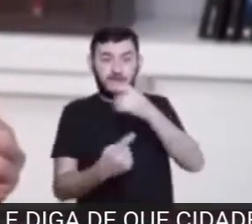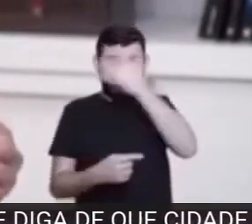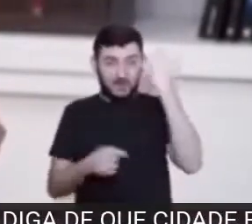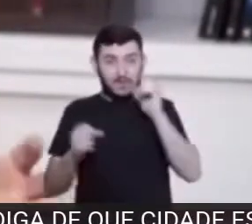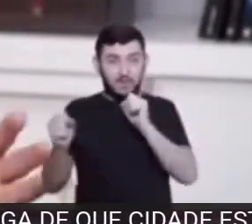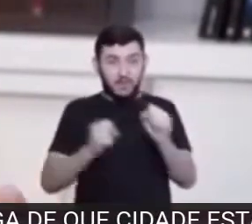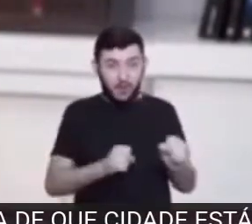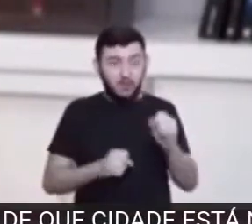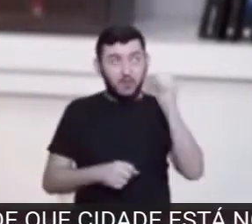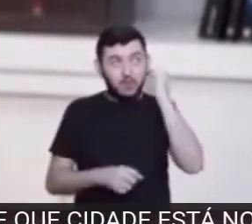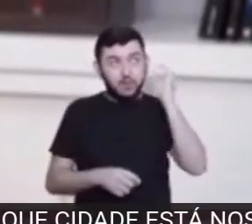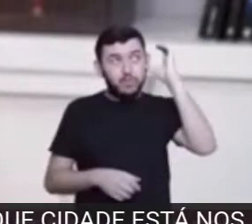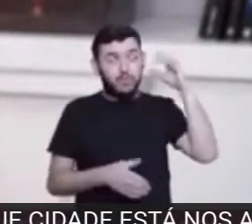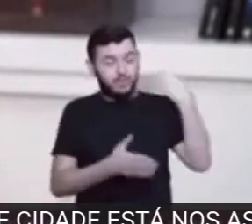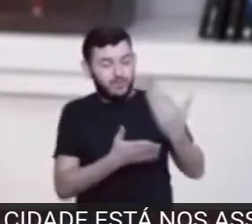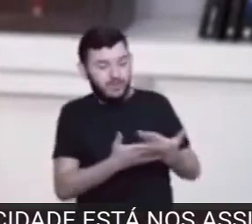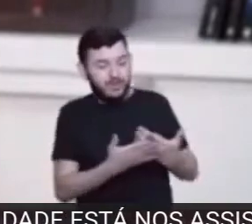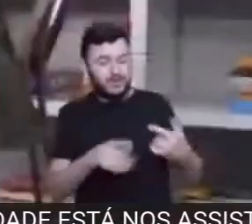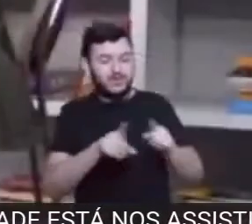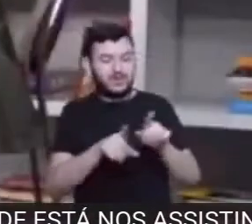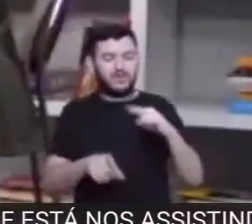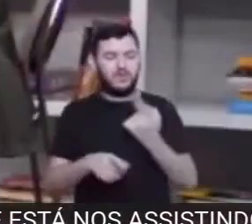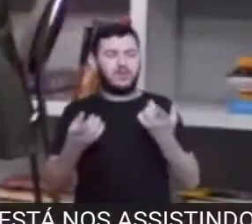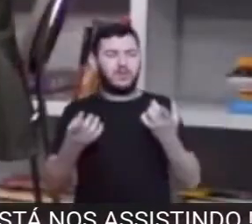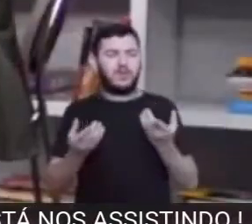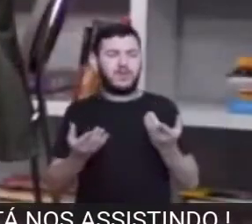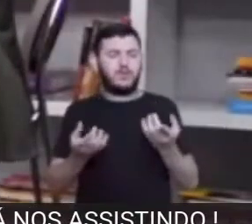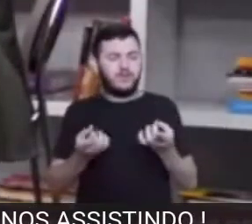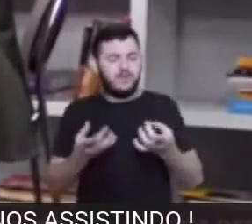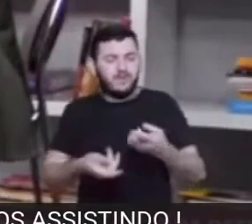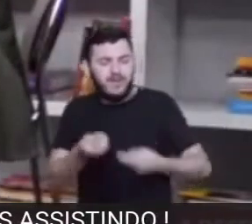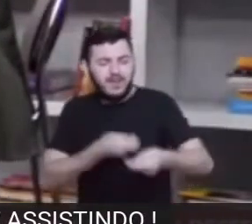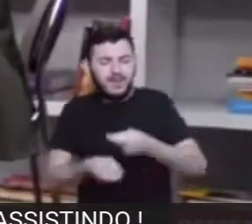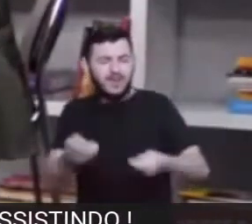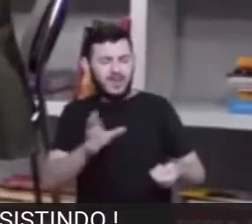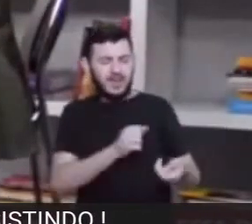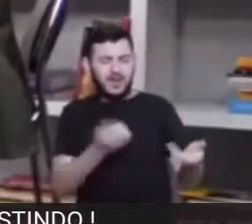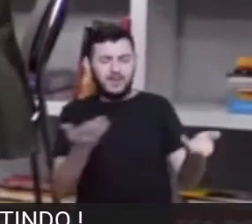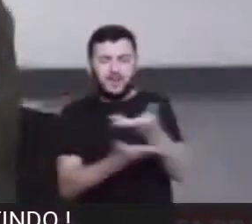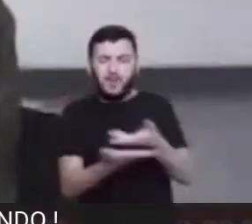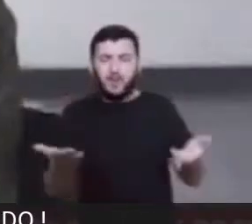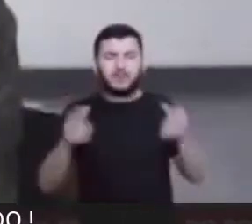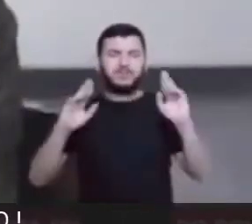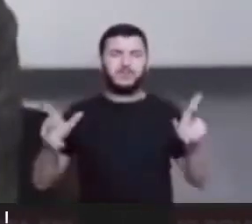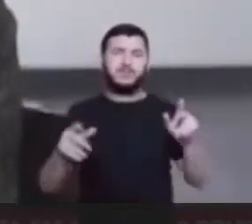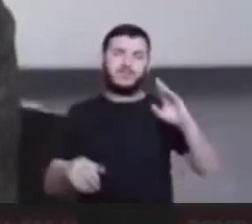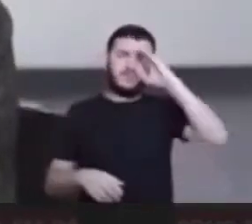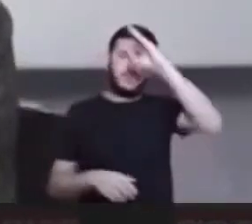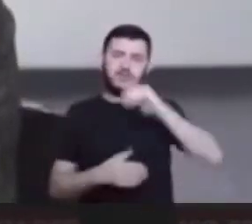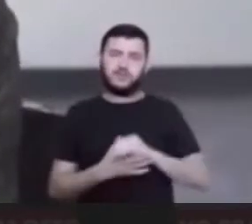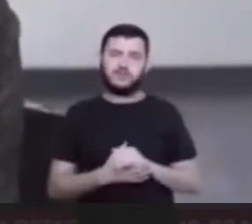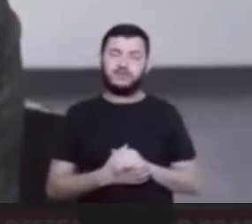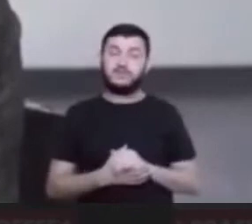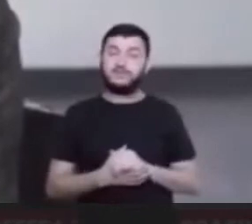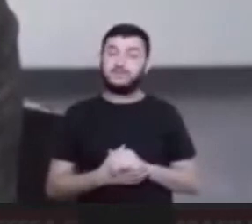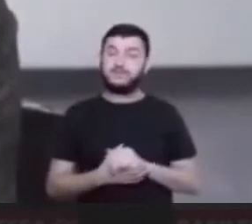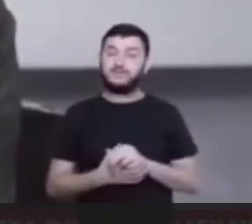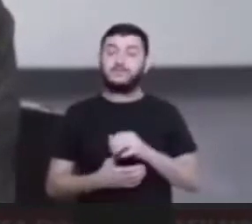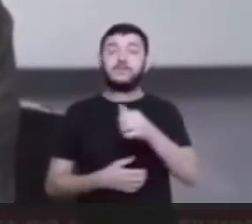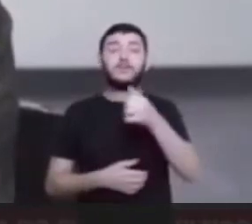um pouco de amor e não ódio, como ele vende. Presidente, no dia 24, nós teremos um